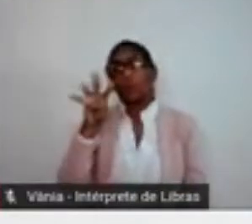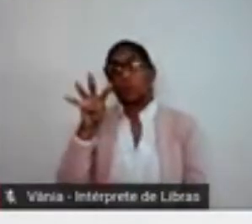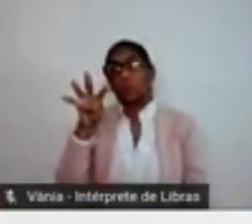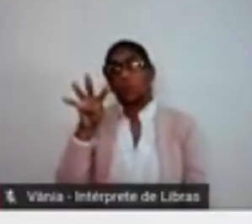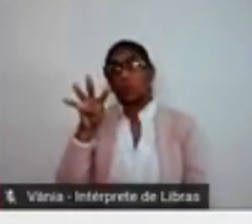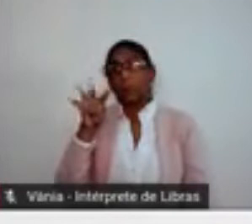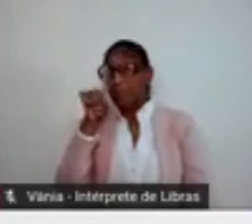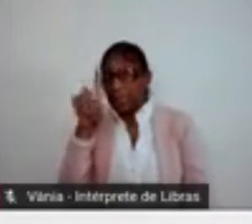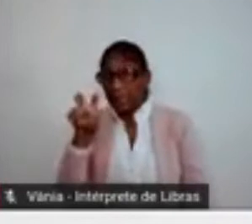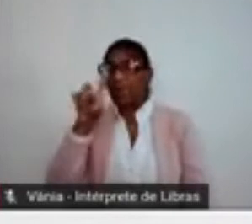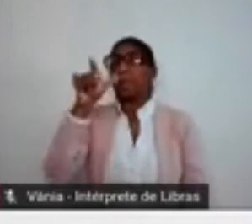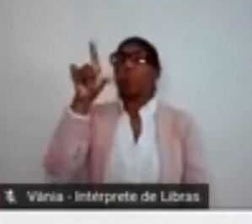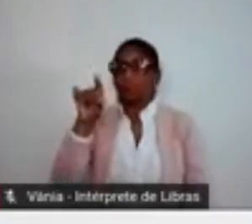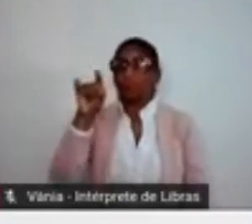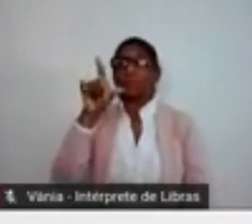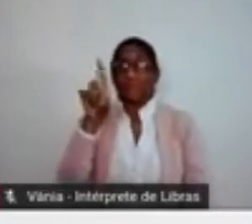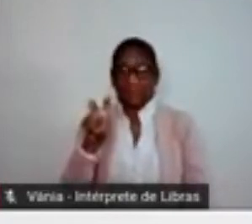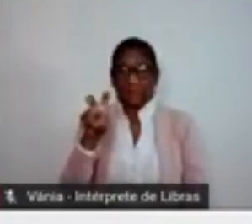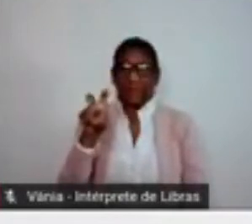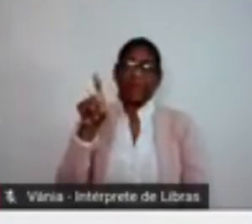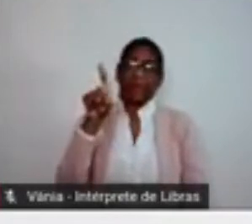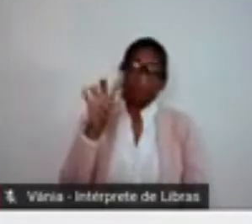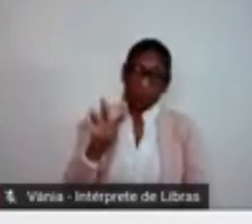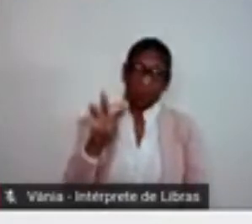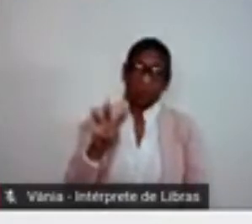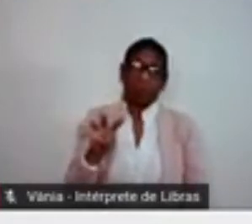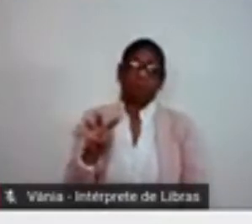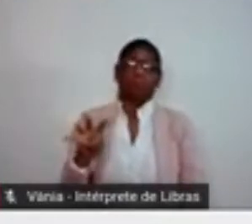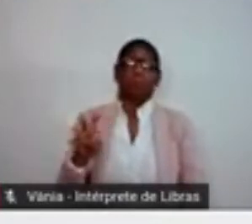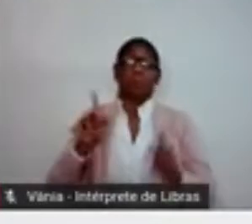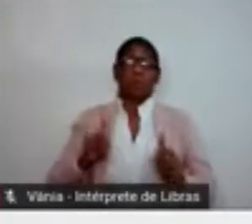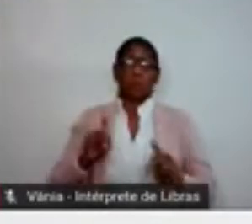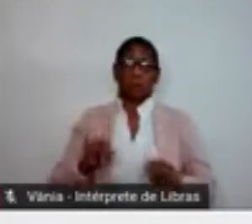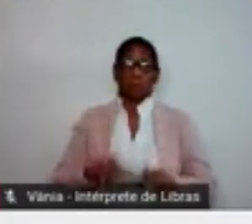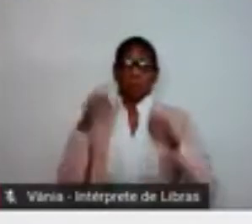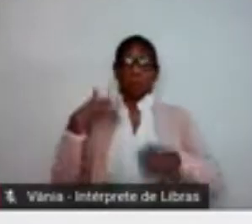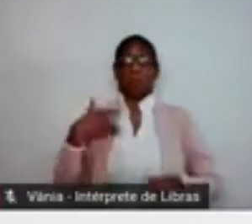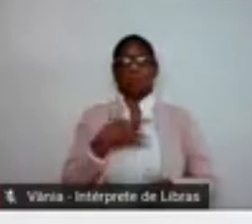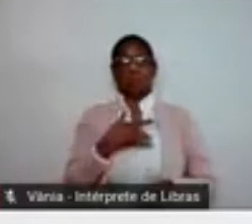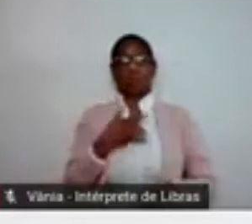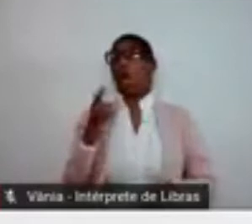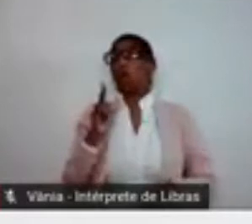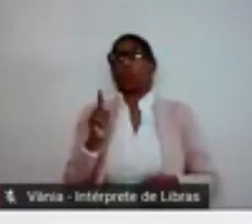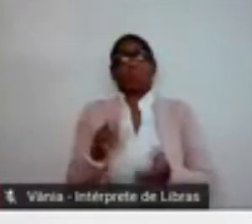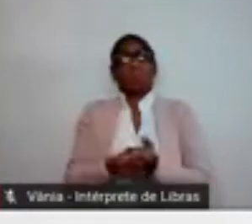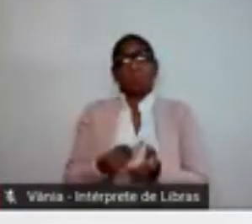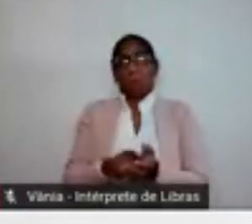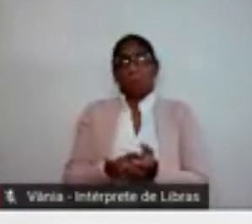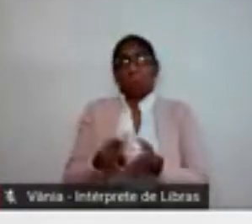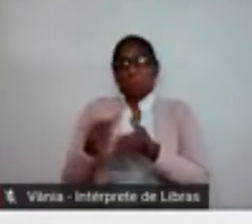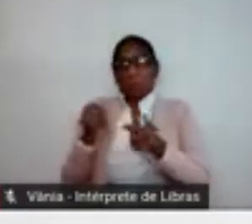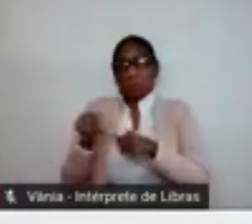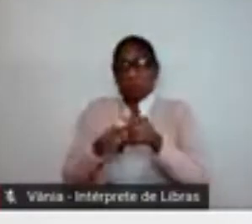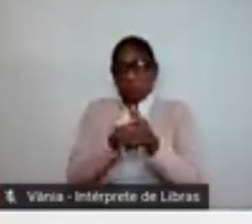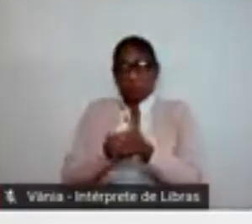depois. O número de casos ativos sobre recuperados tiveram uma redução, enfim, a gente não teve recurso dessa região, mas ela tem